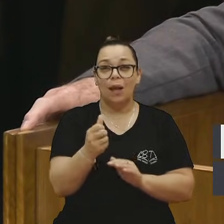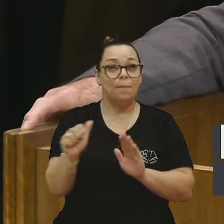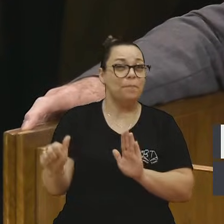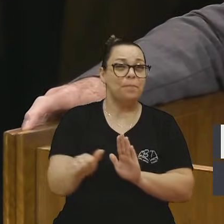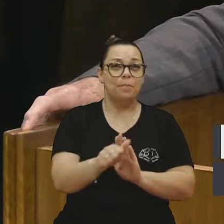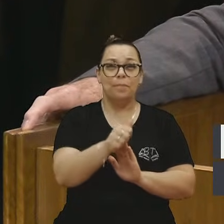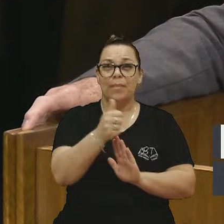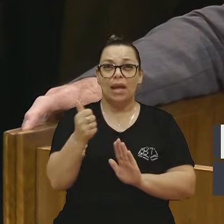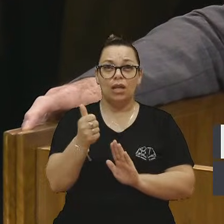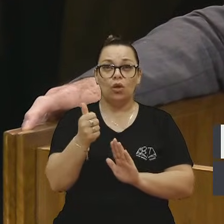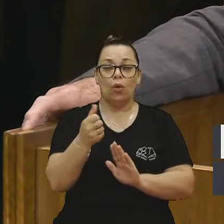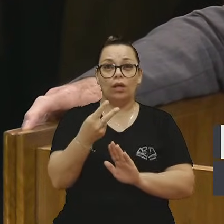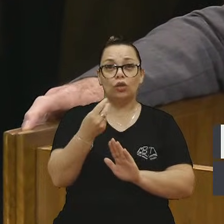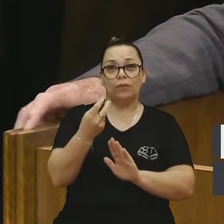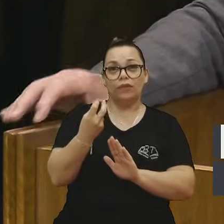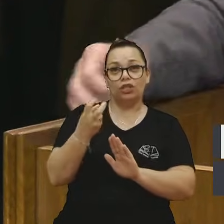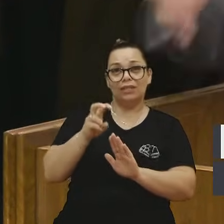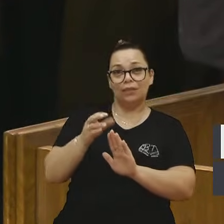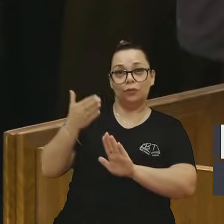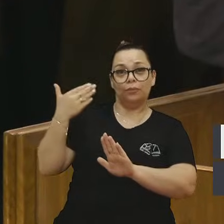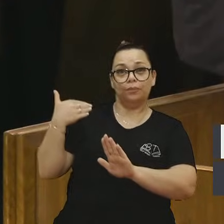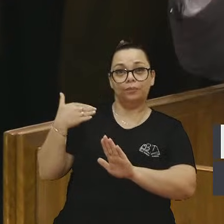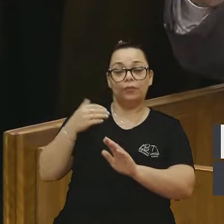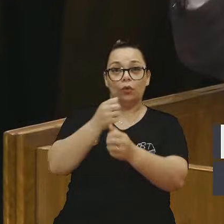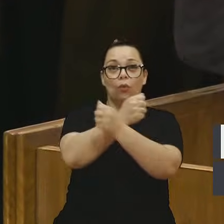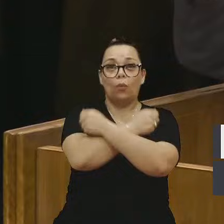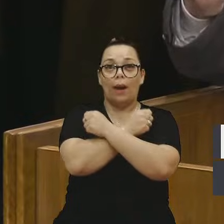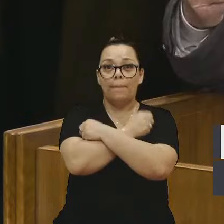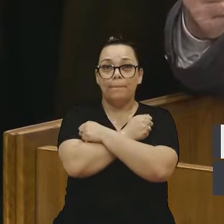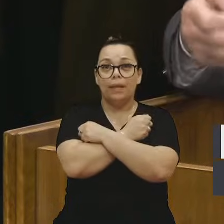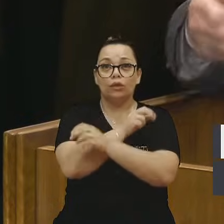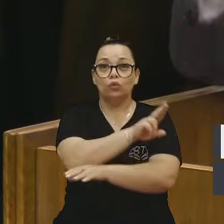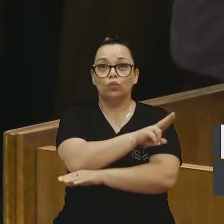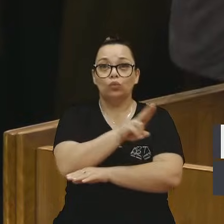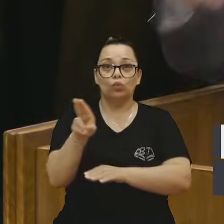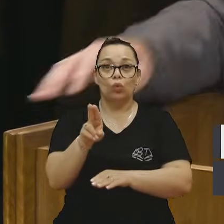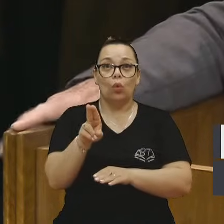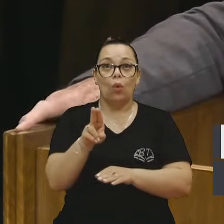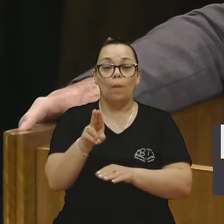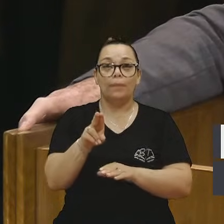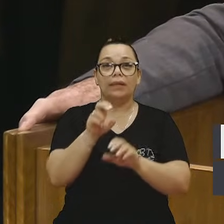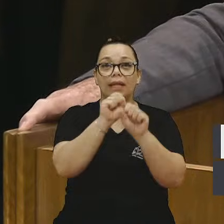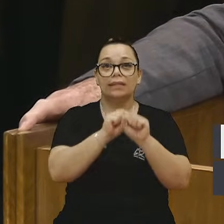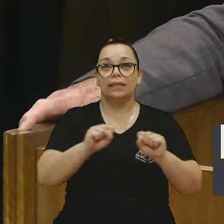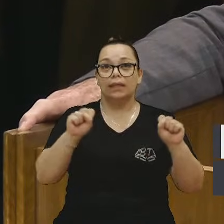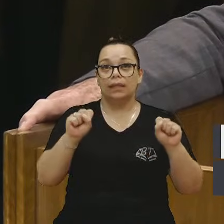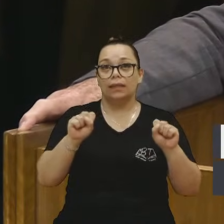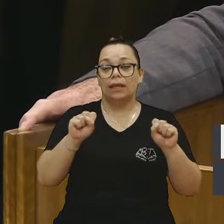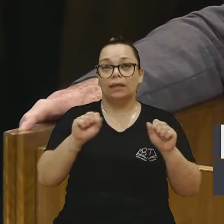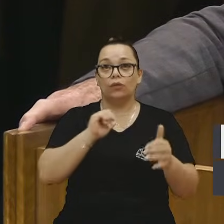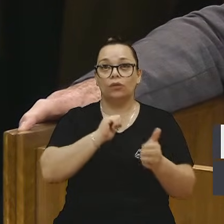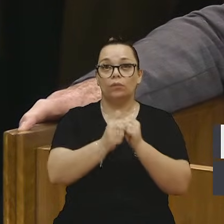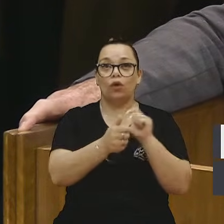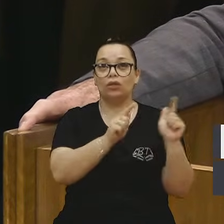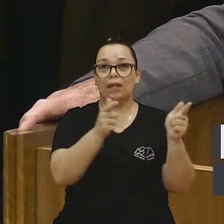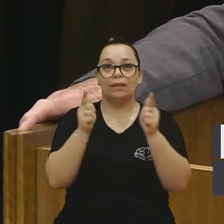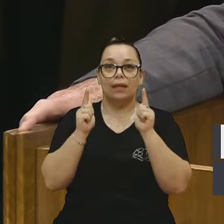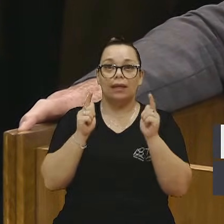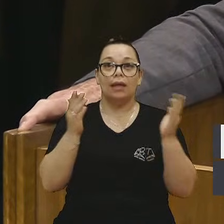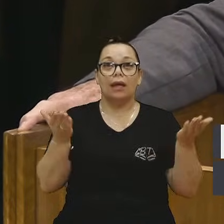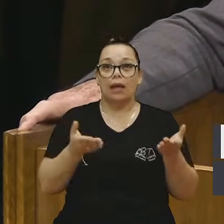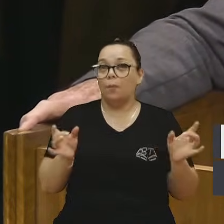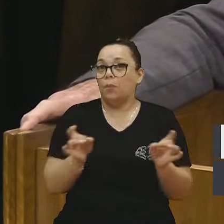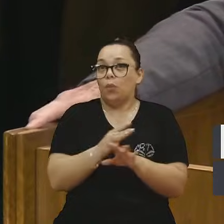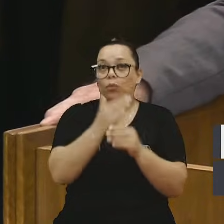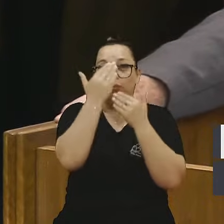melhor que 2025. Um grande abraço em nome da Secretaria do Esporte e Lazer. Era isso, meu